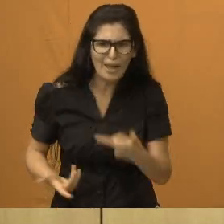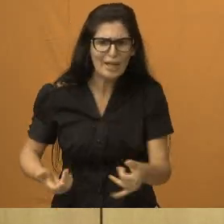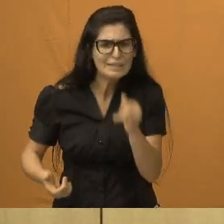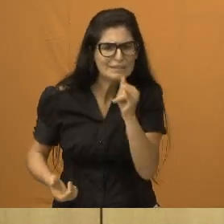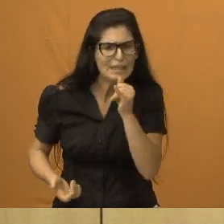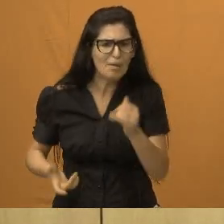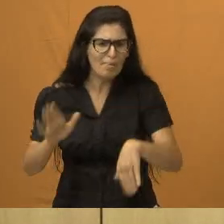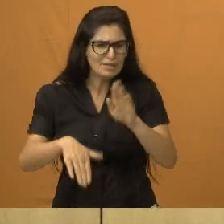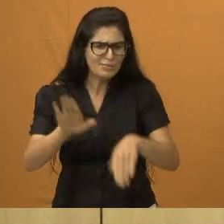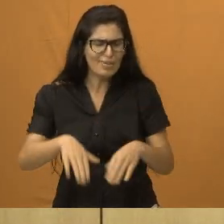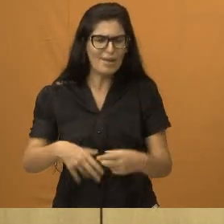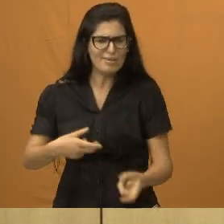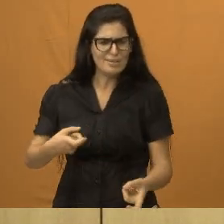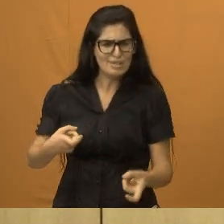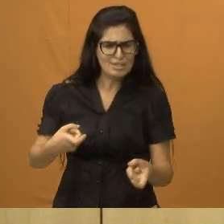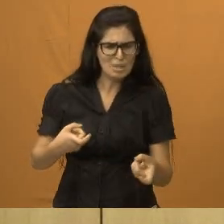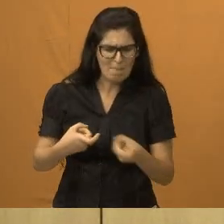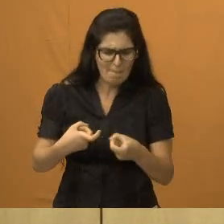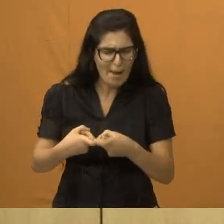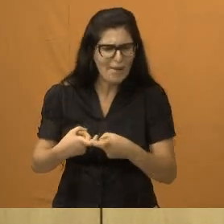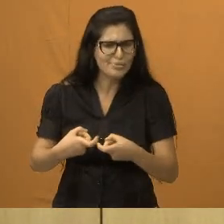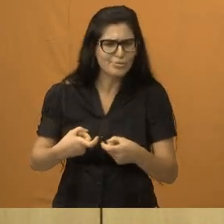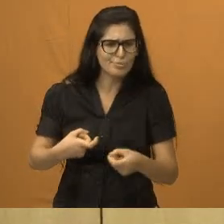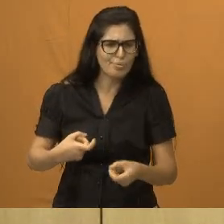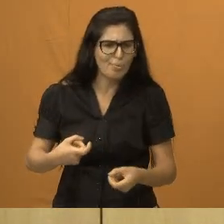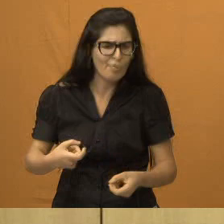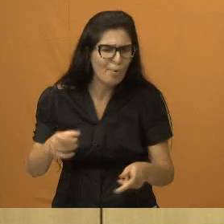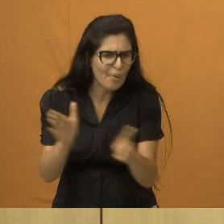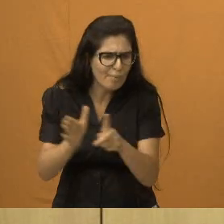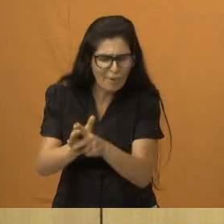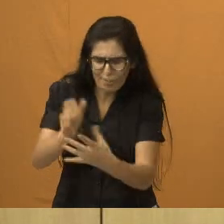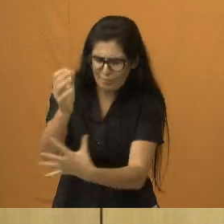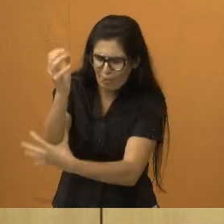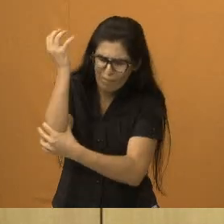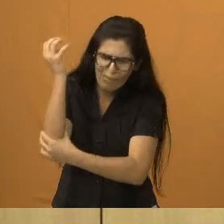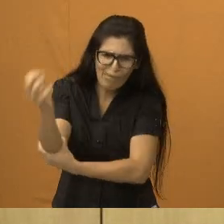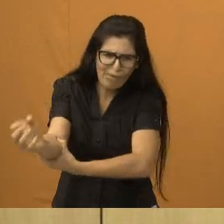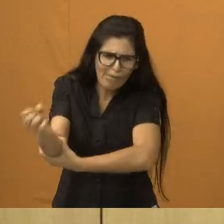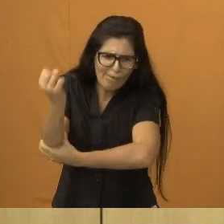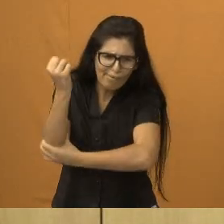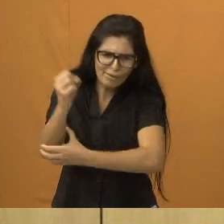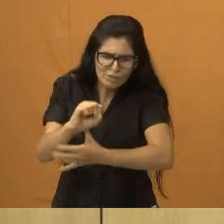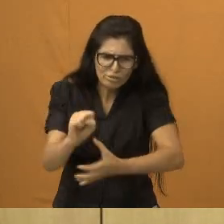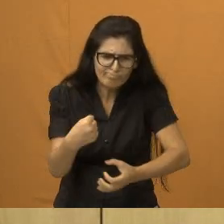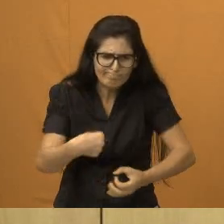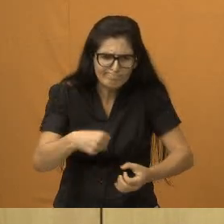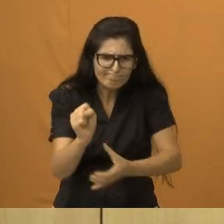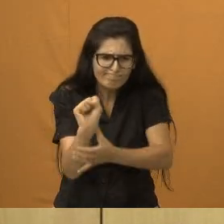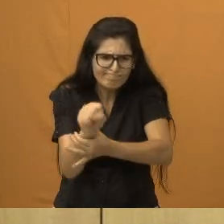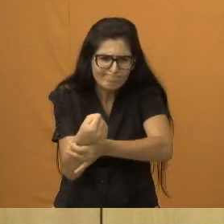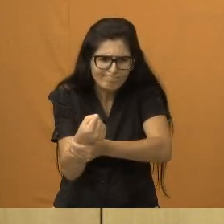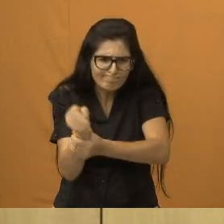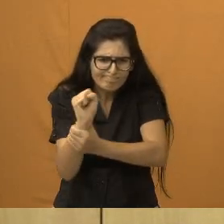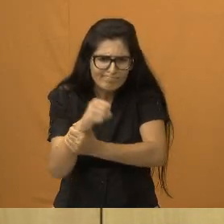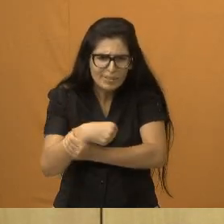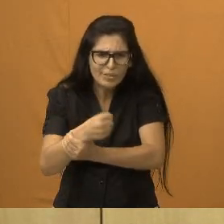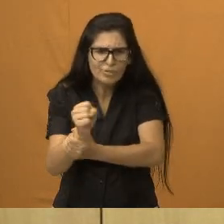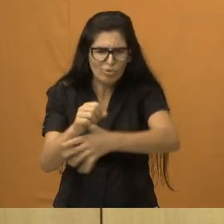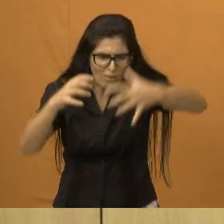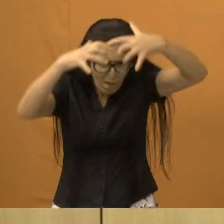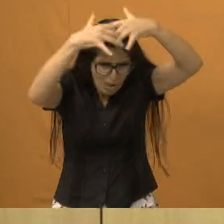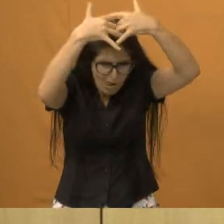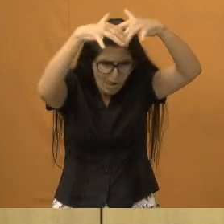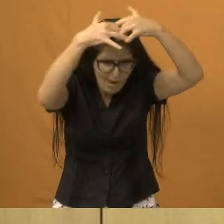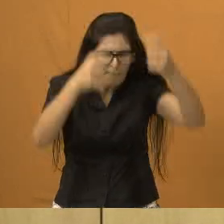cirurgião, geralmente acontece mais nas especialidades de vascular, ortopedia, neurologia. Às